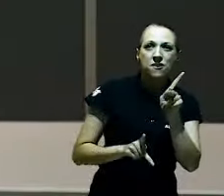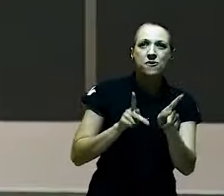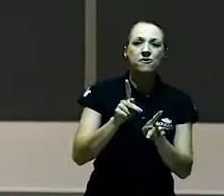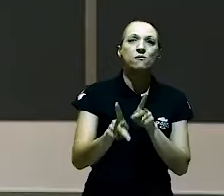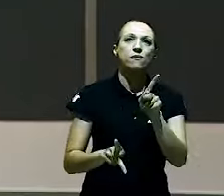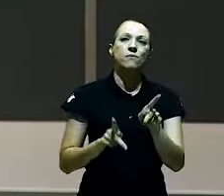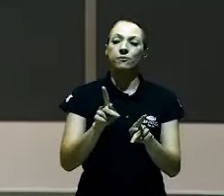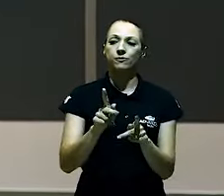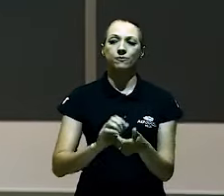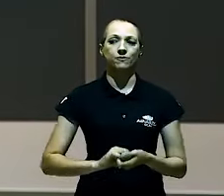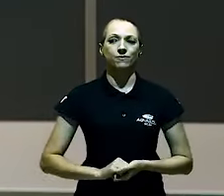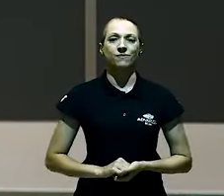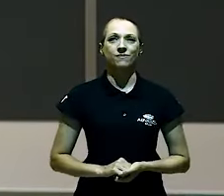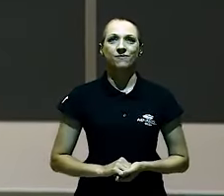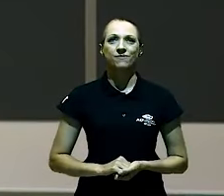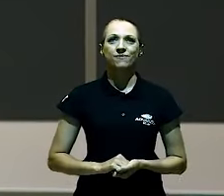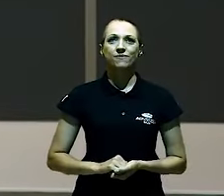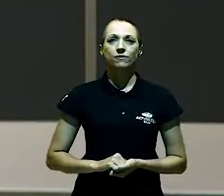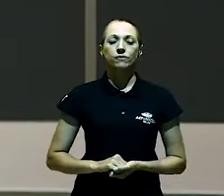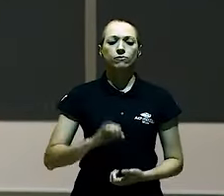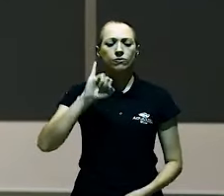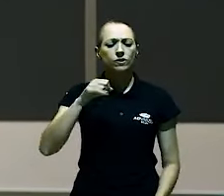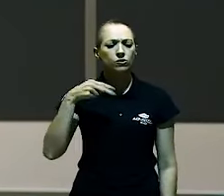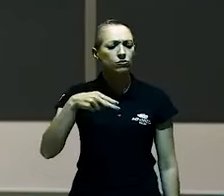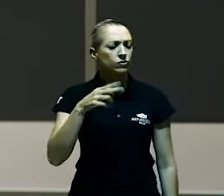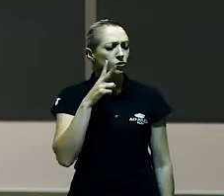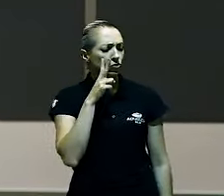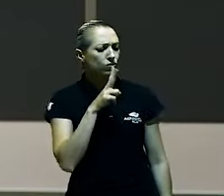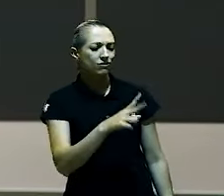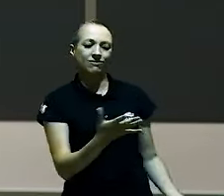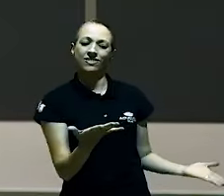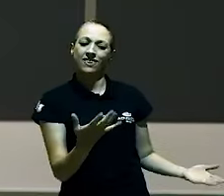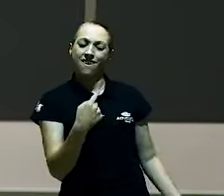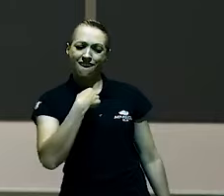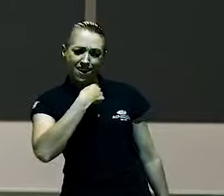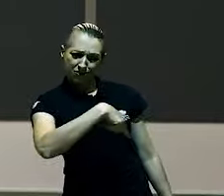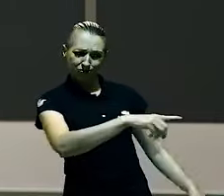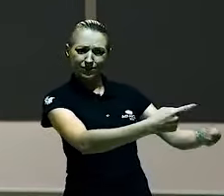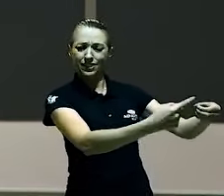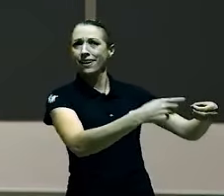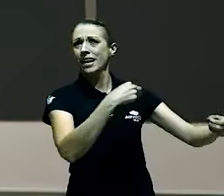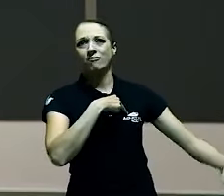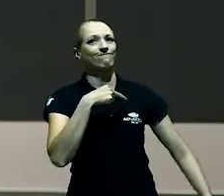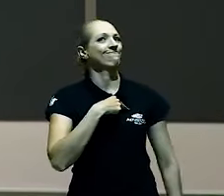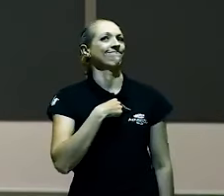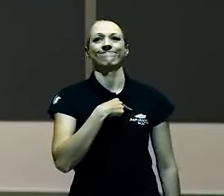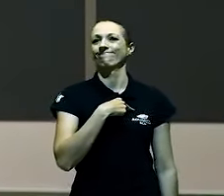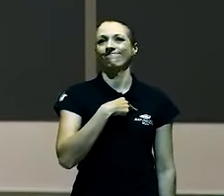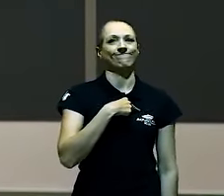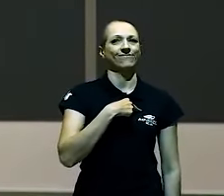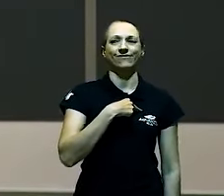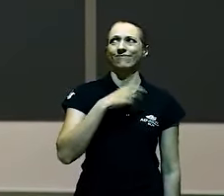Nínive. Jonas olhava para esse quadro e dizia: Deus está brincando, Deus só pode estar de brincadeira, Deus não pode ter misericórdia desse